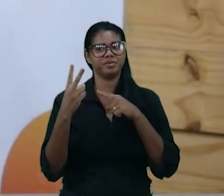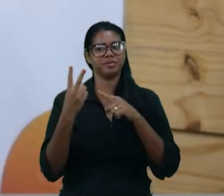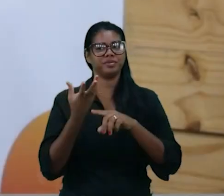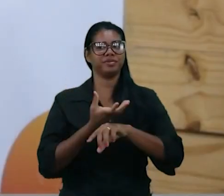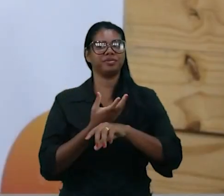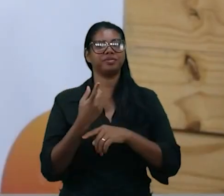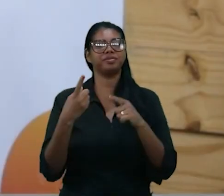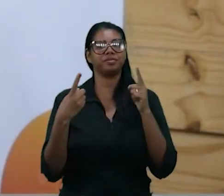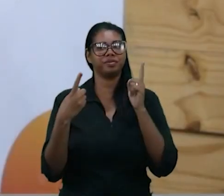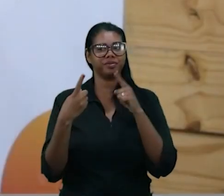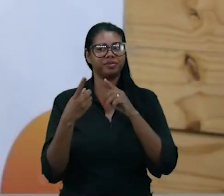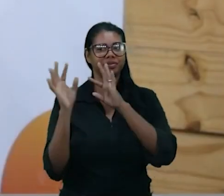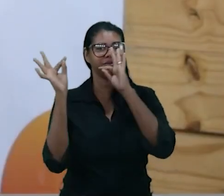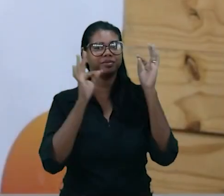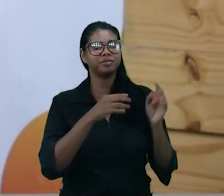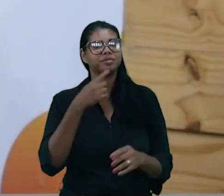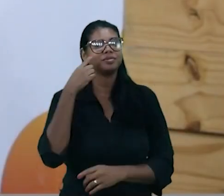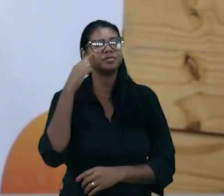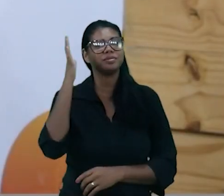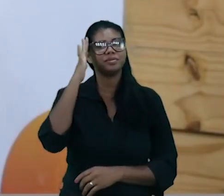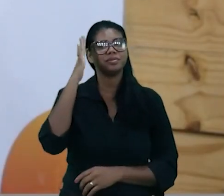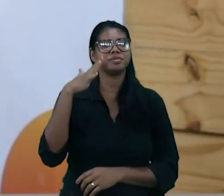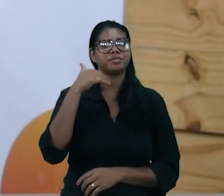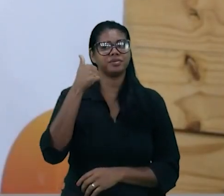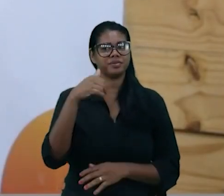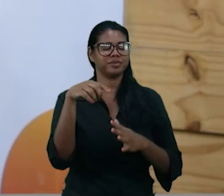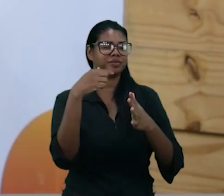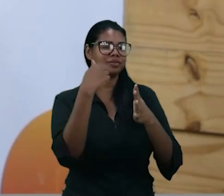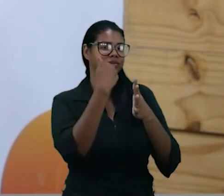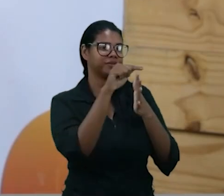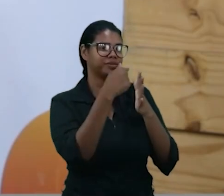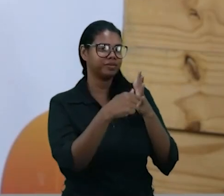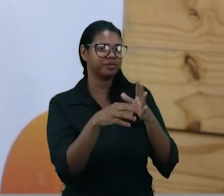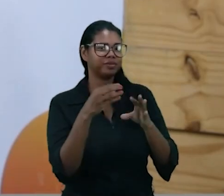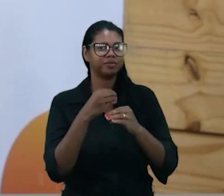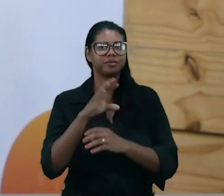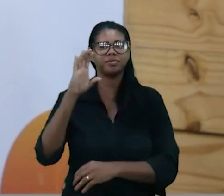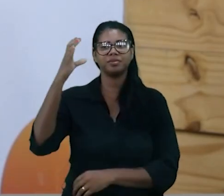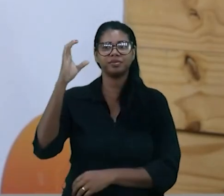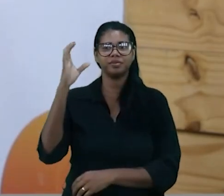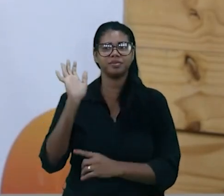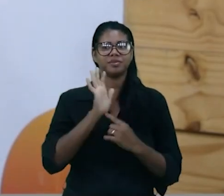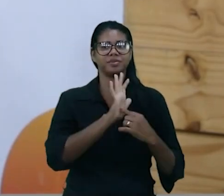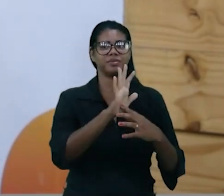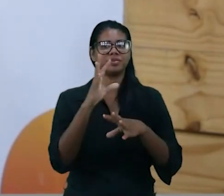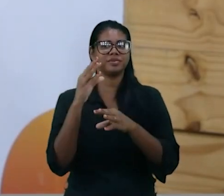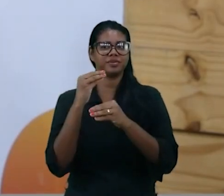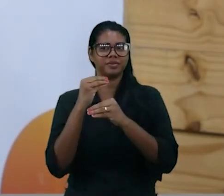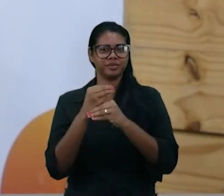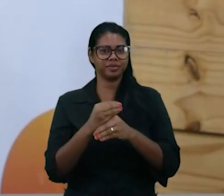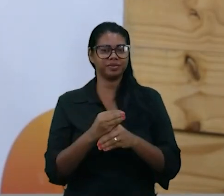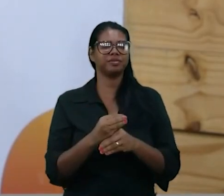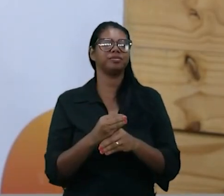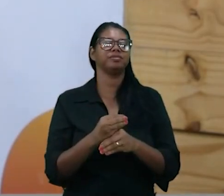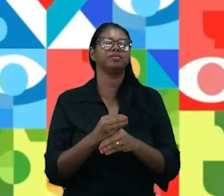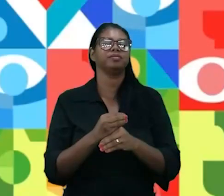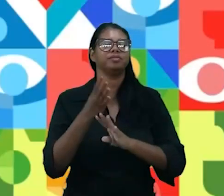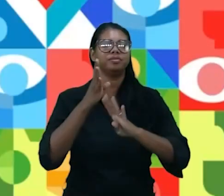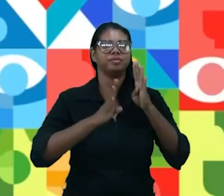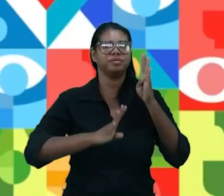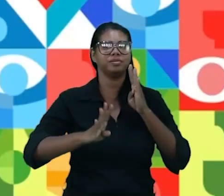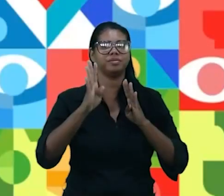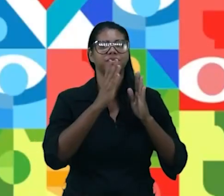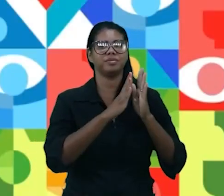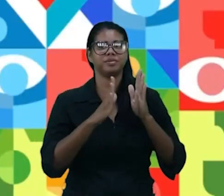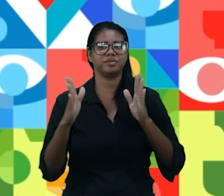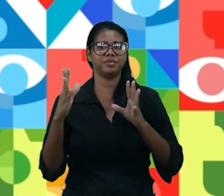primeira, a gente entendeu um pouquinho melhor sobre as classificações científicas que inspiraram as classificações bibliográficas tão